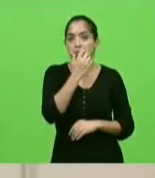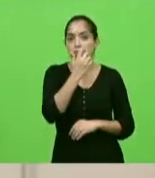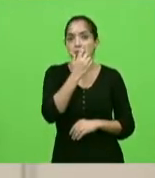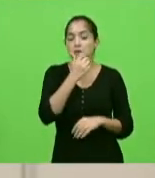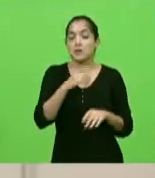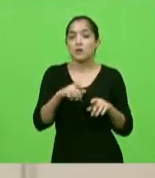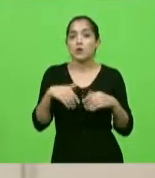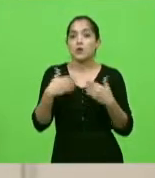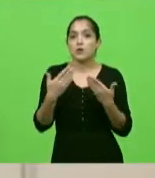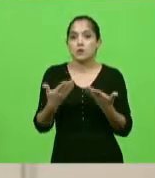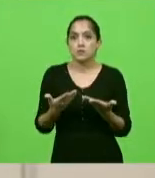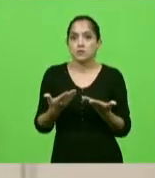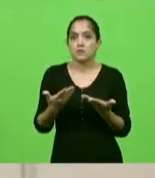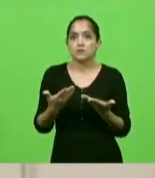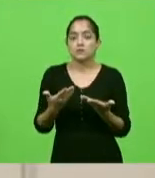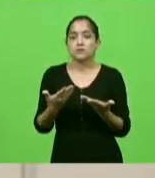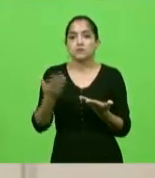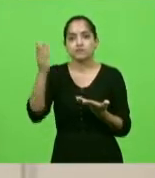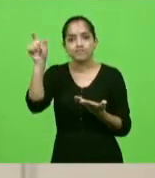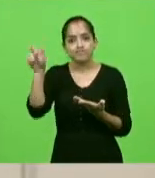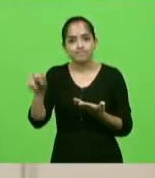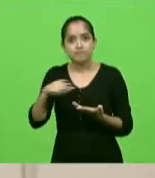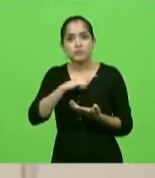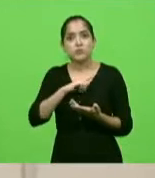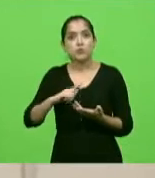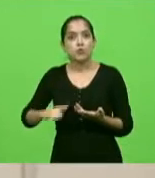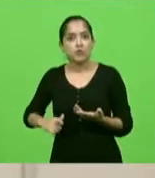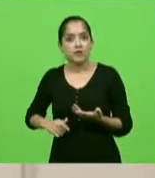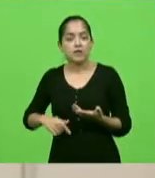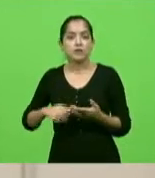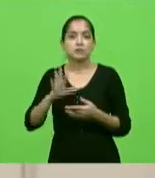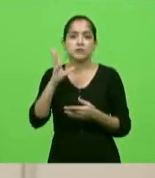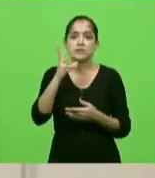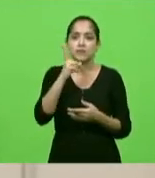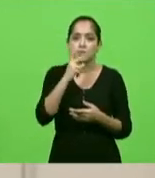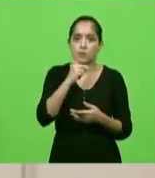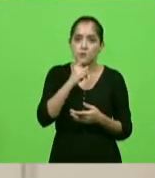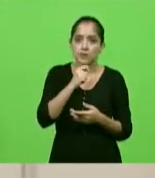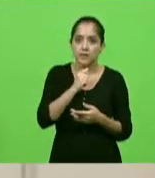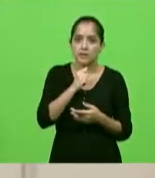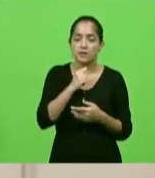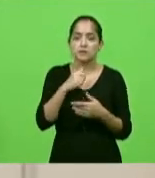O fato do governador ter demorado,